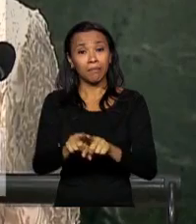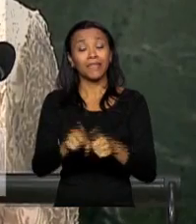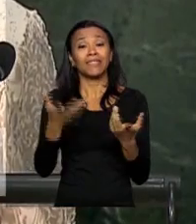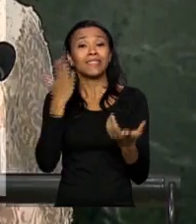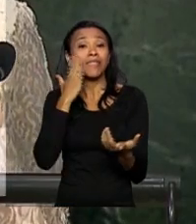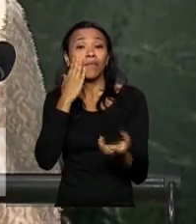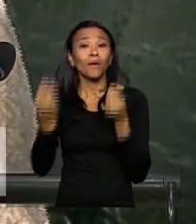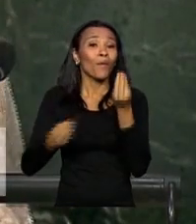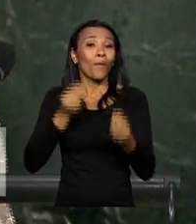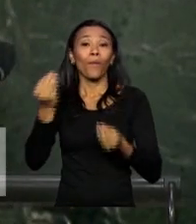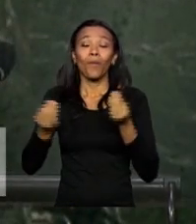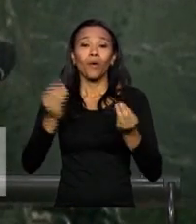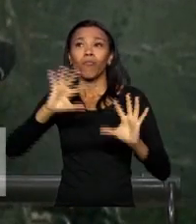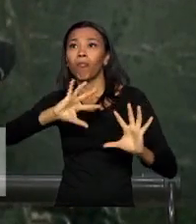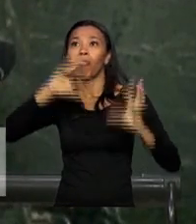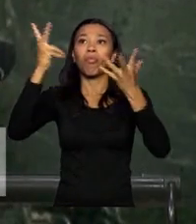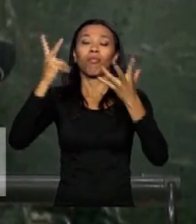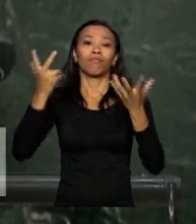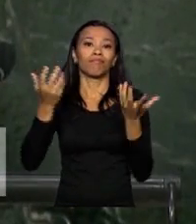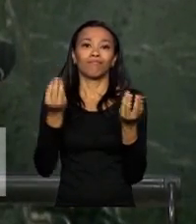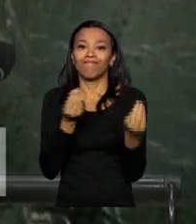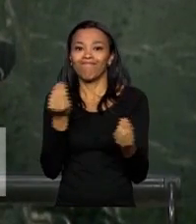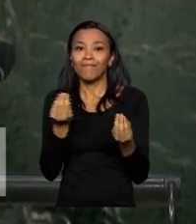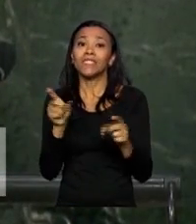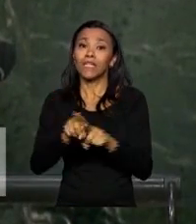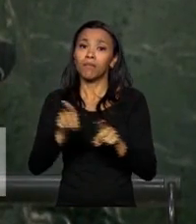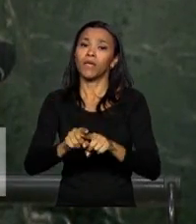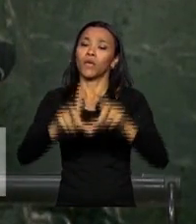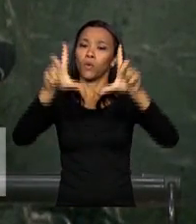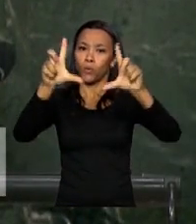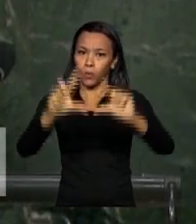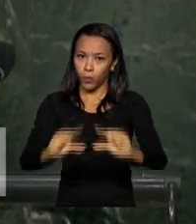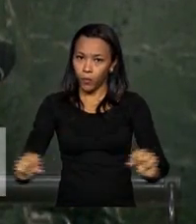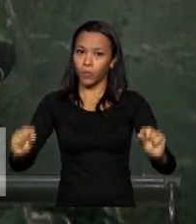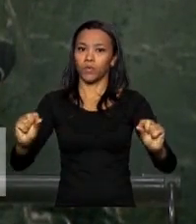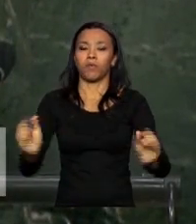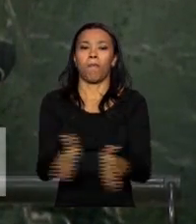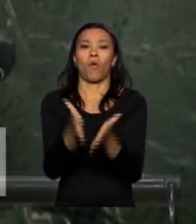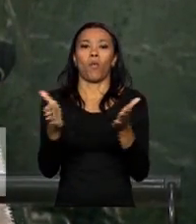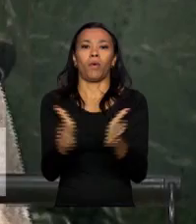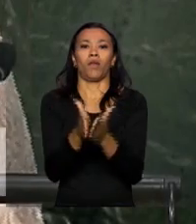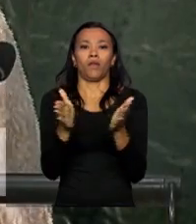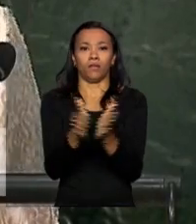do clima, com a superação da pobreza e da miséria